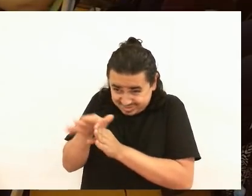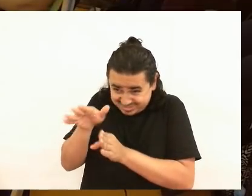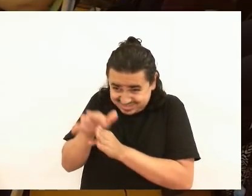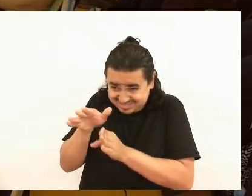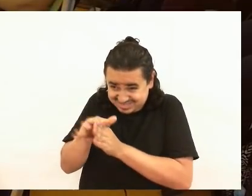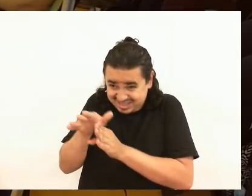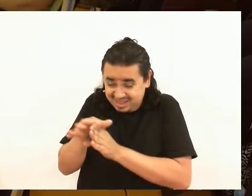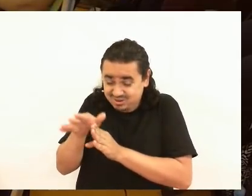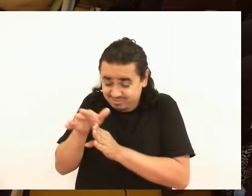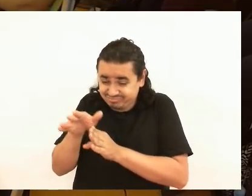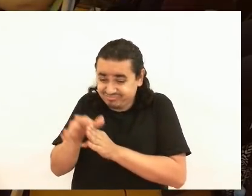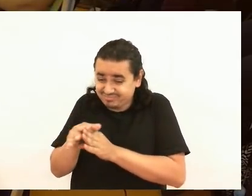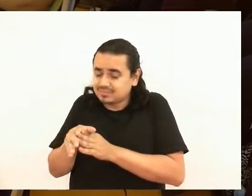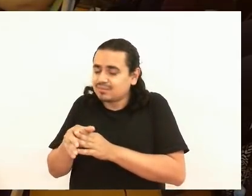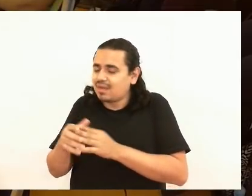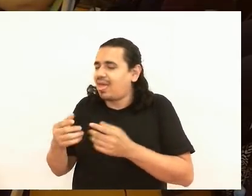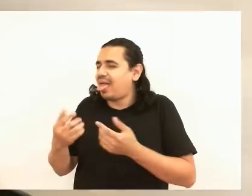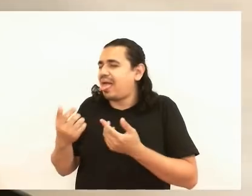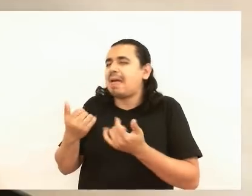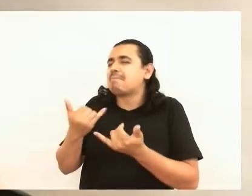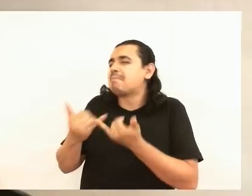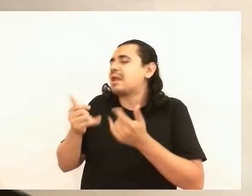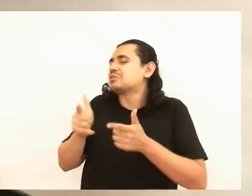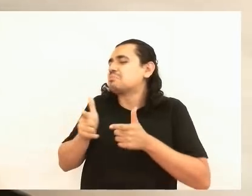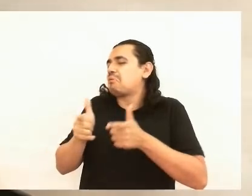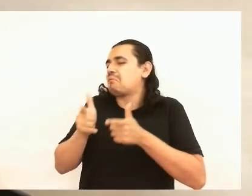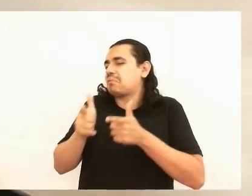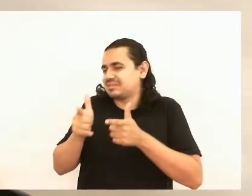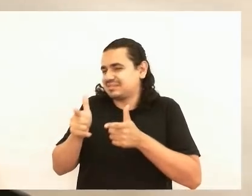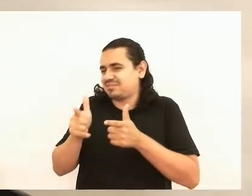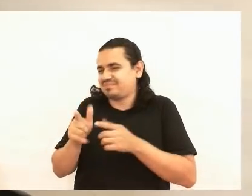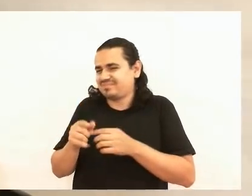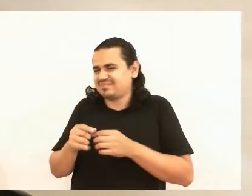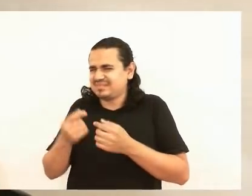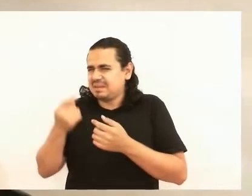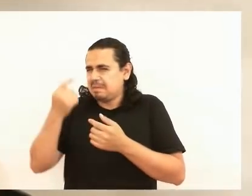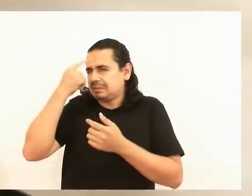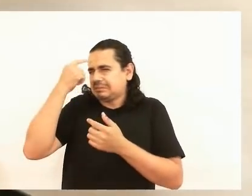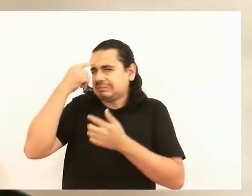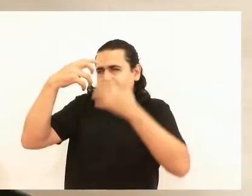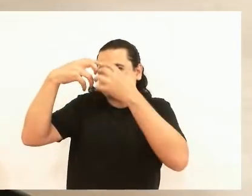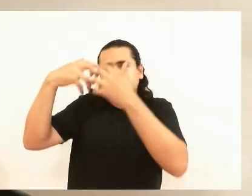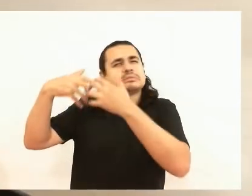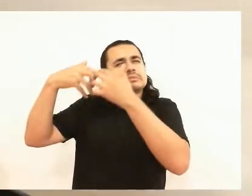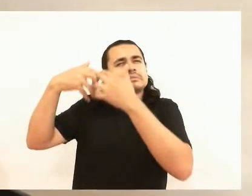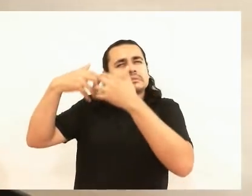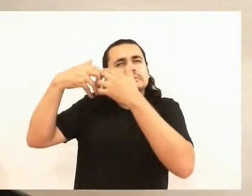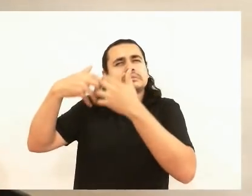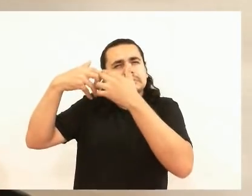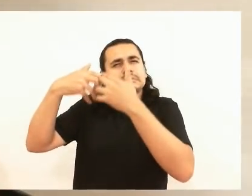já é uma provocação geológica envolve todo um pensamento é da própria